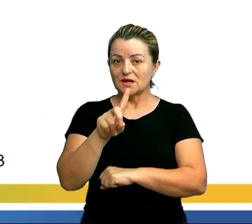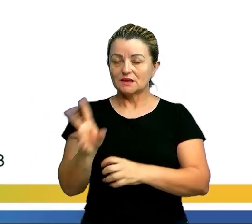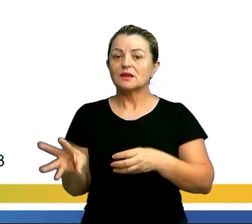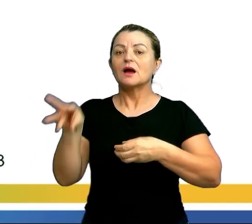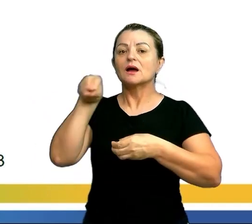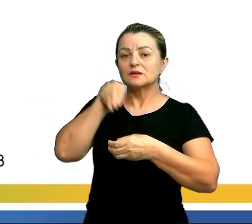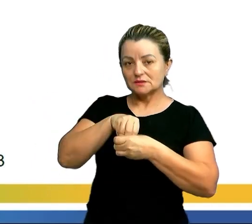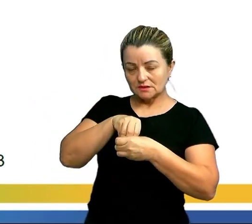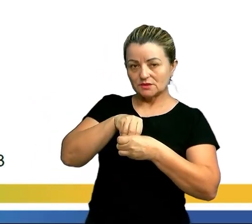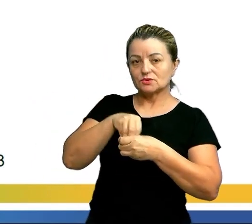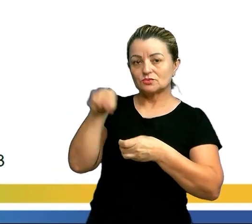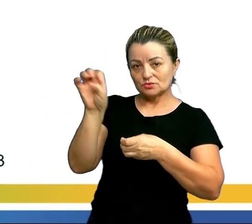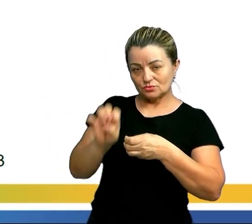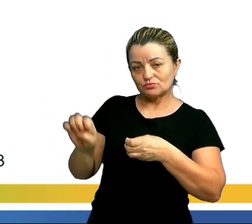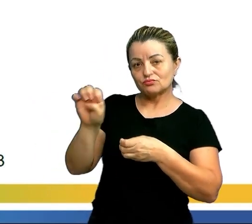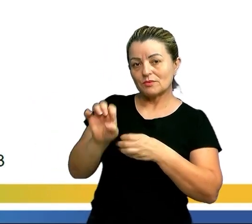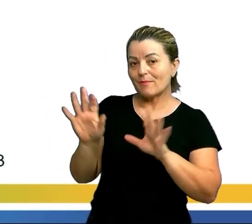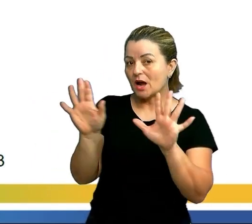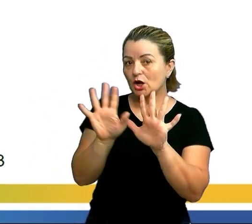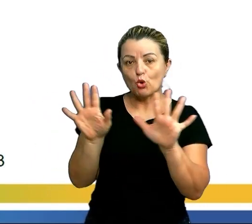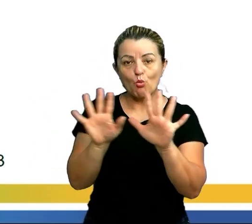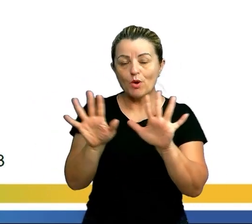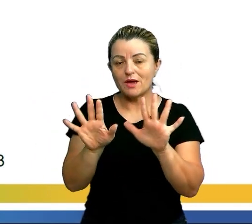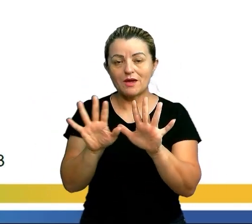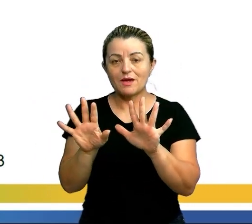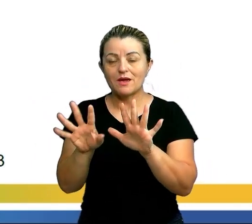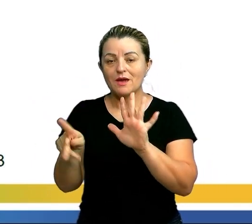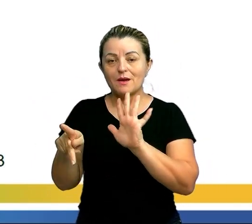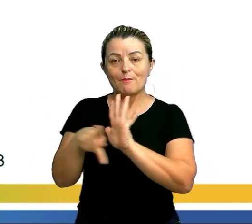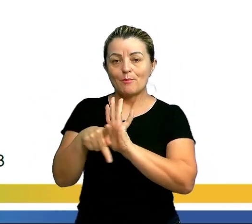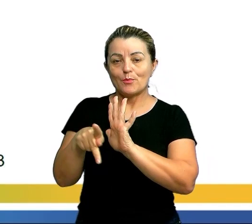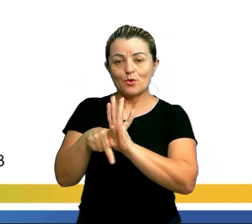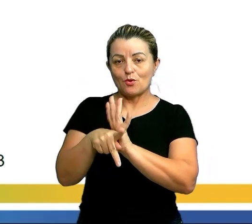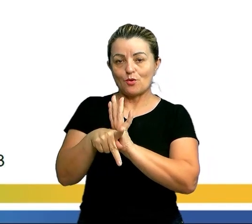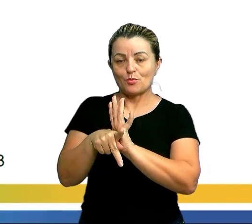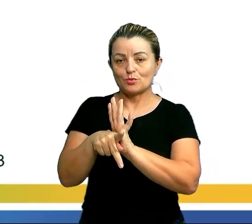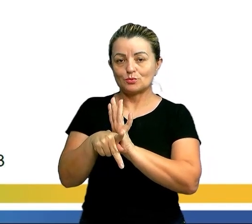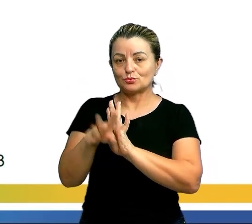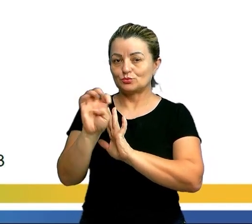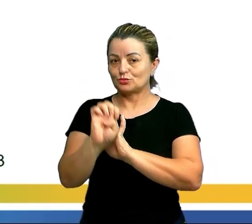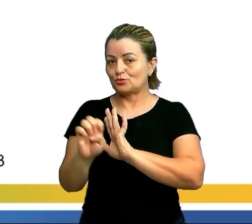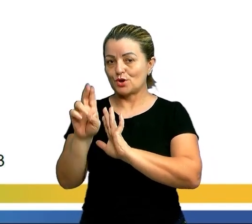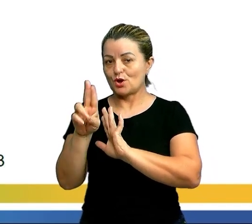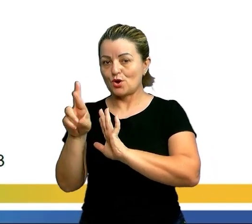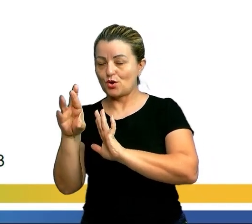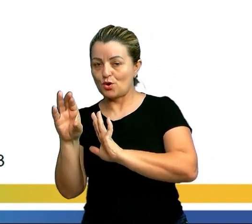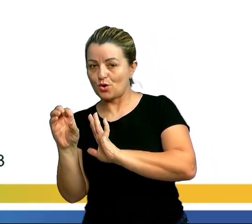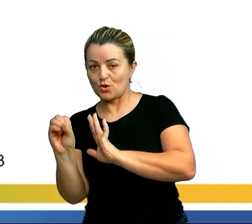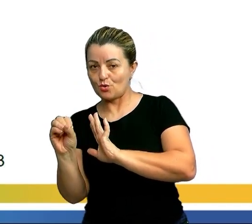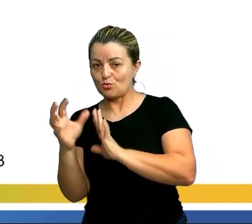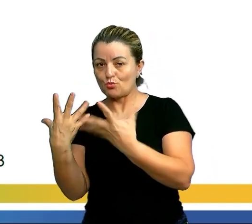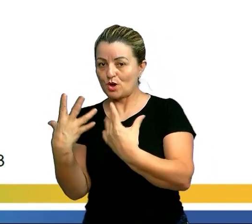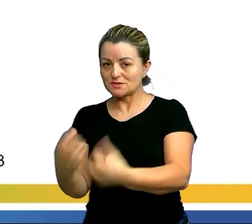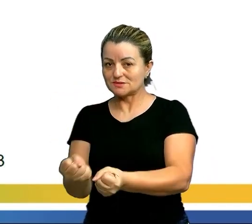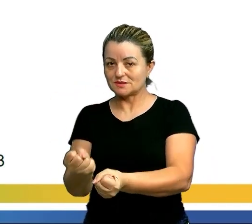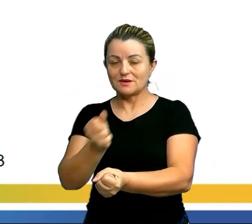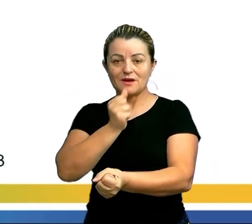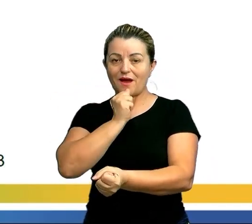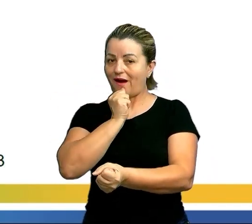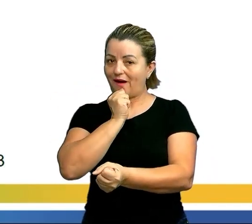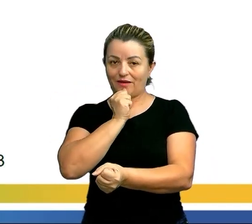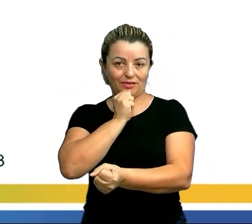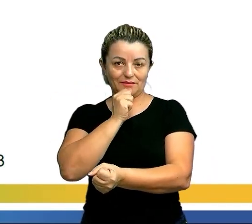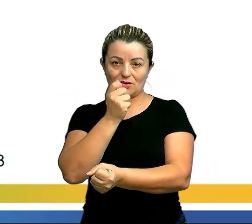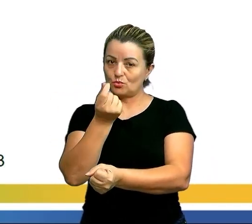da União Europeia, mas ela não é signatária do Tratado de Maastricht na questão do euro. Ela não aderiu ainda